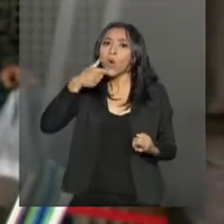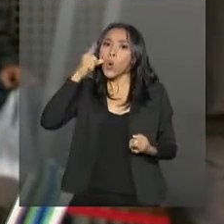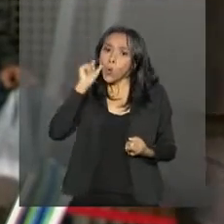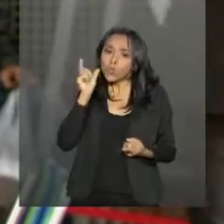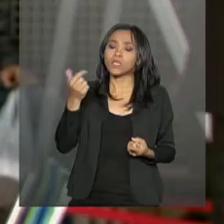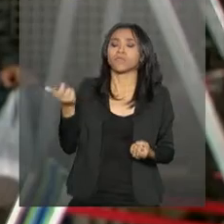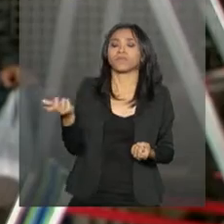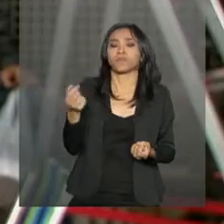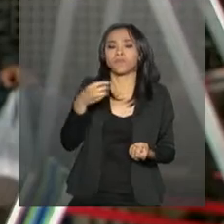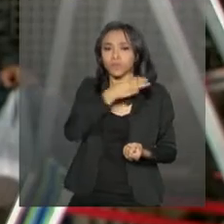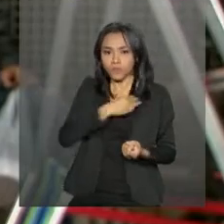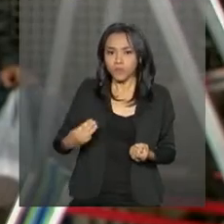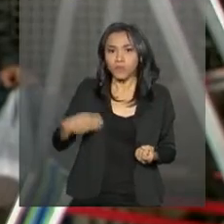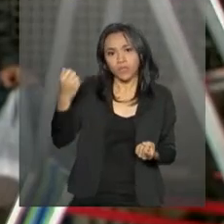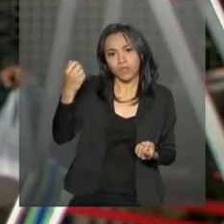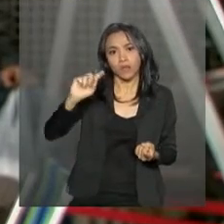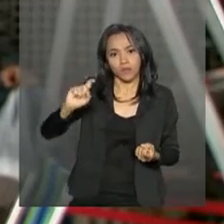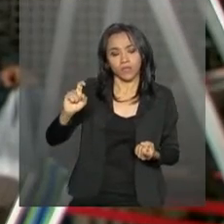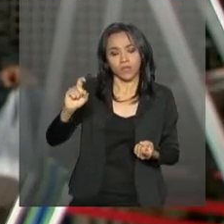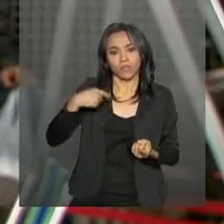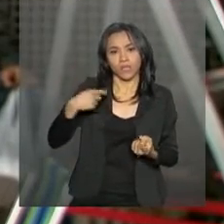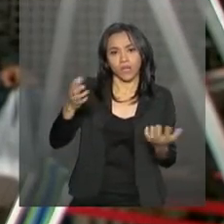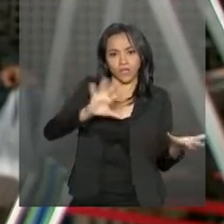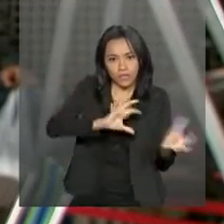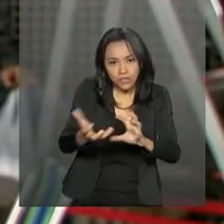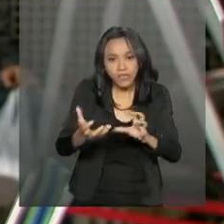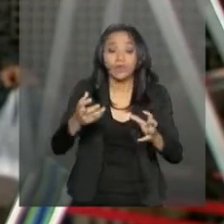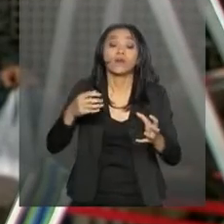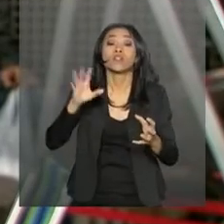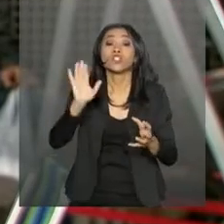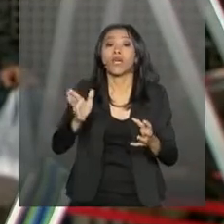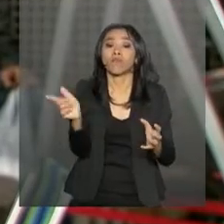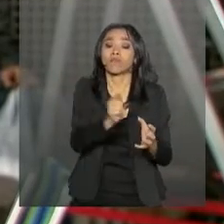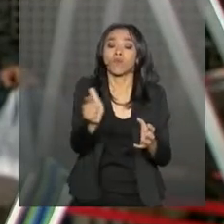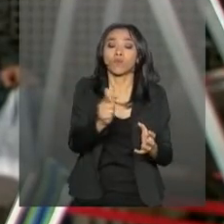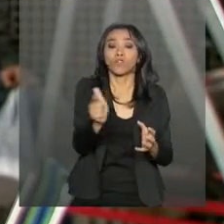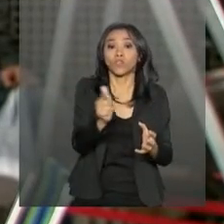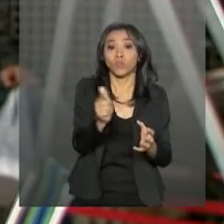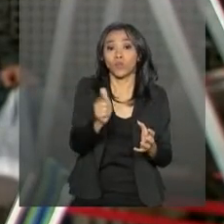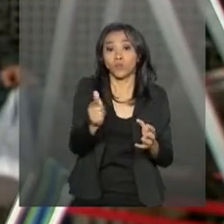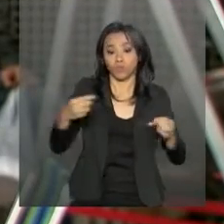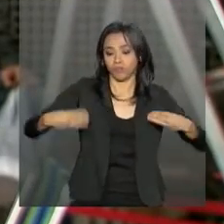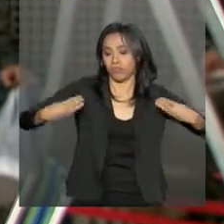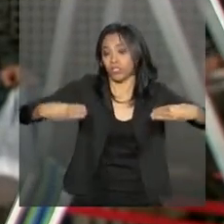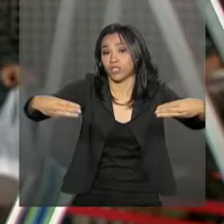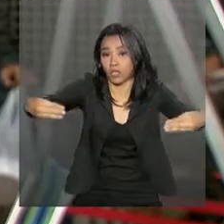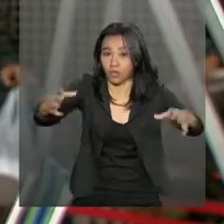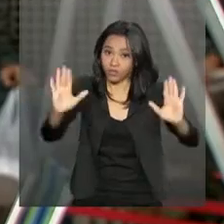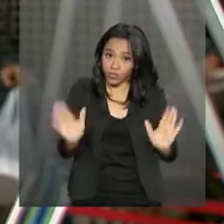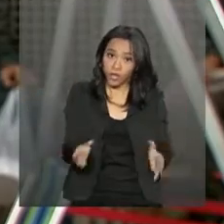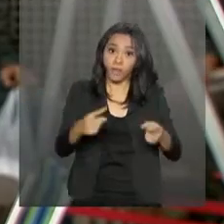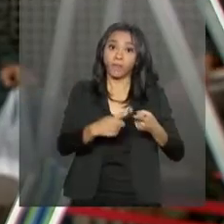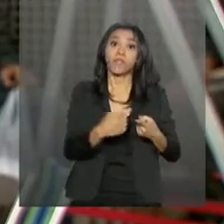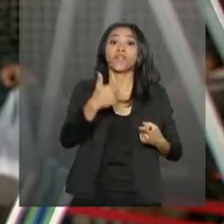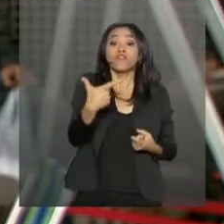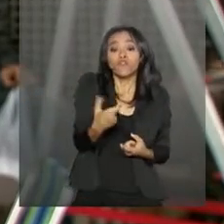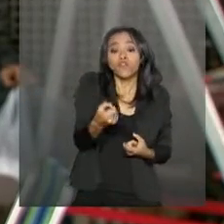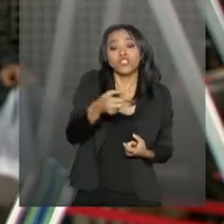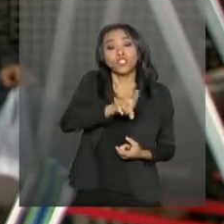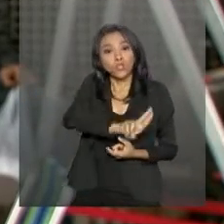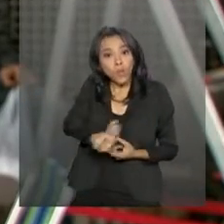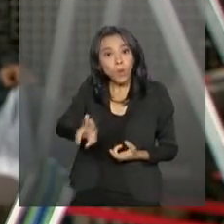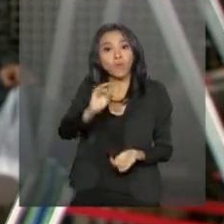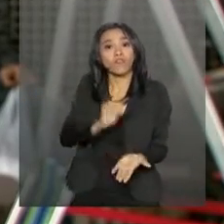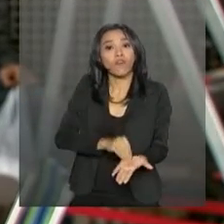lorenzoni anunciou 22 que são no total 22 ministérios estavam na esplanada a partir do ano que vem e 29 já foram indicados